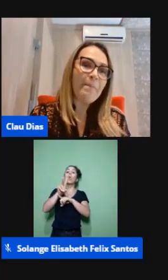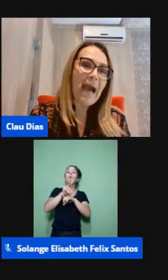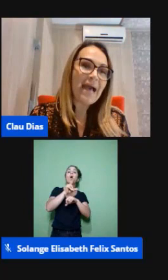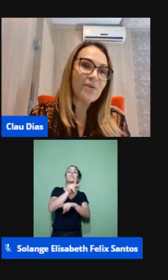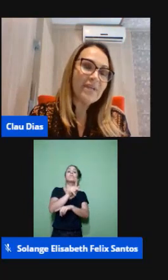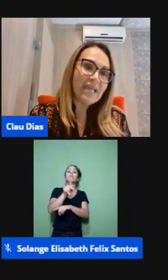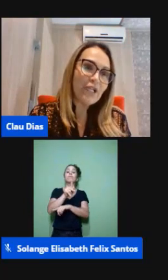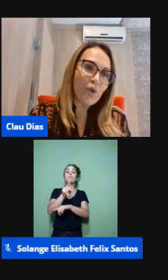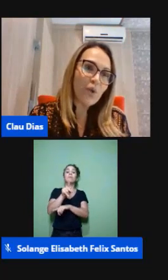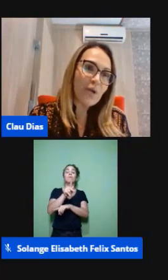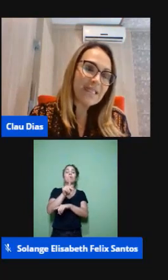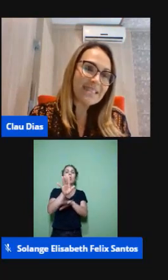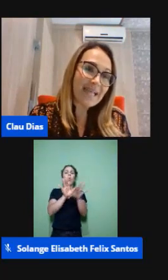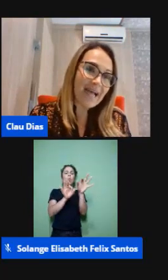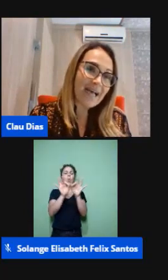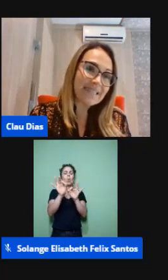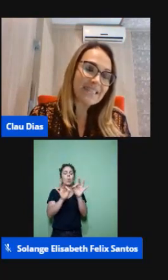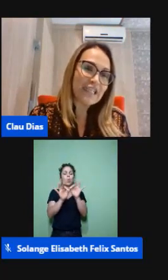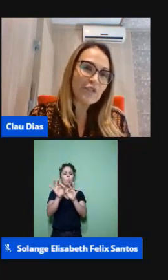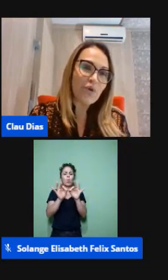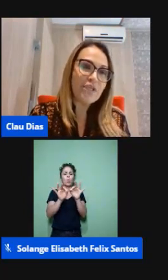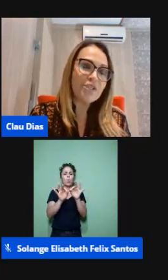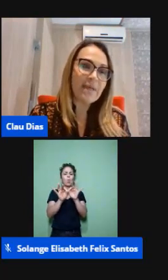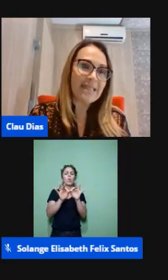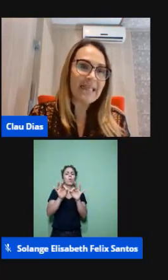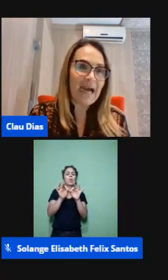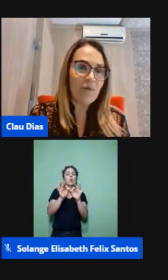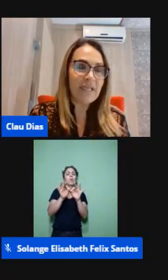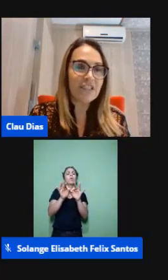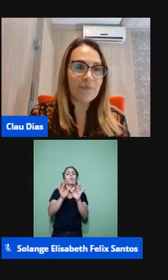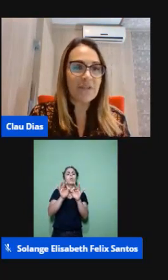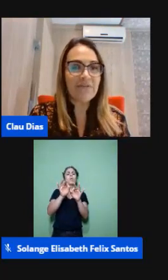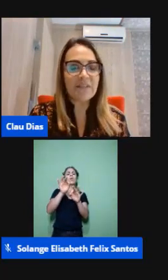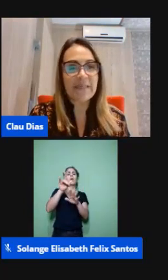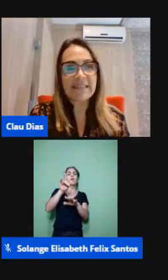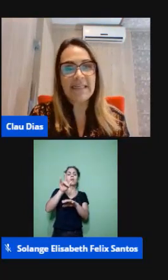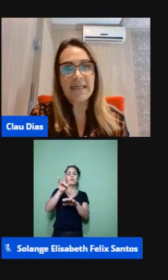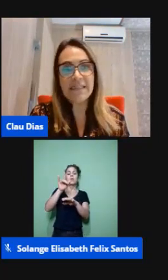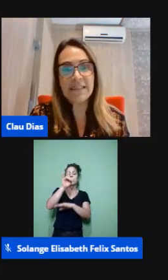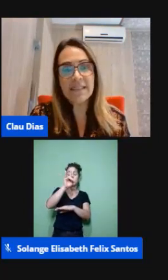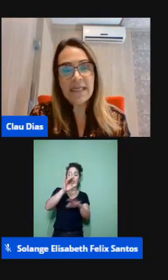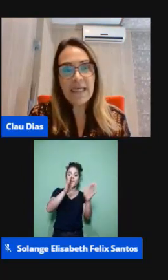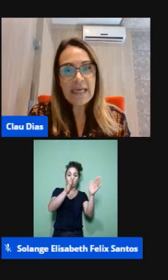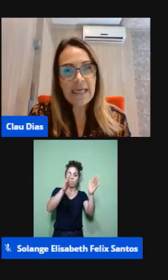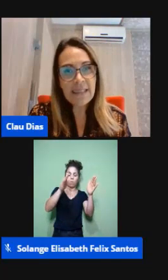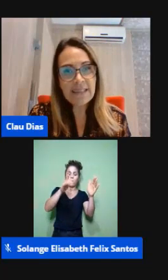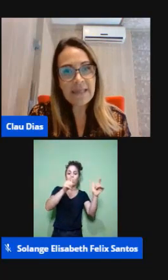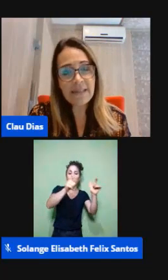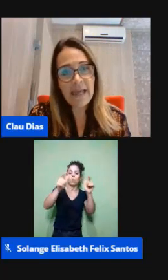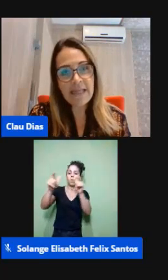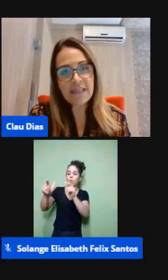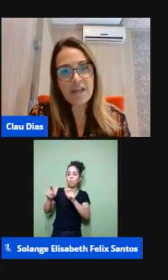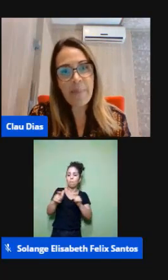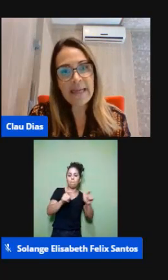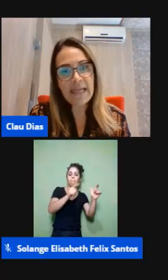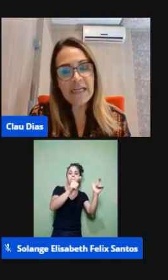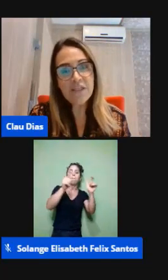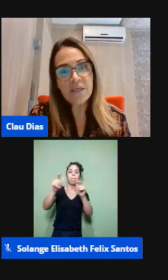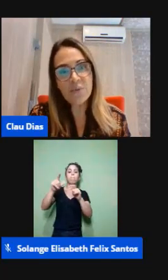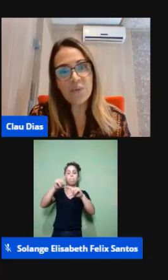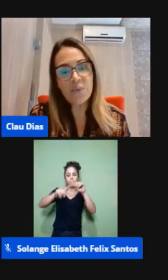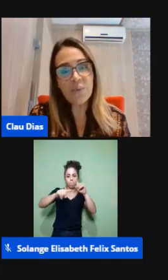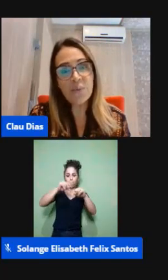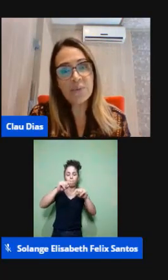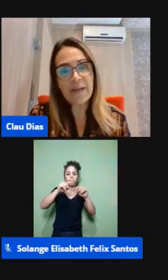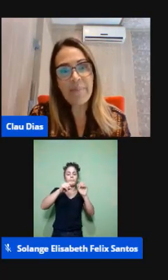com o preparo. Ele colocou as estações de material, né, disponíveis para as crianças, e ali tem ali na